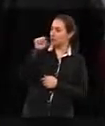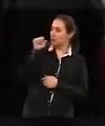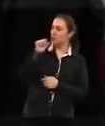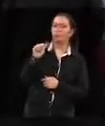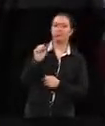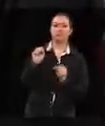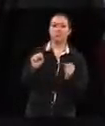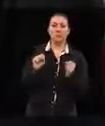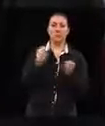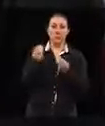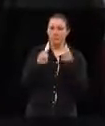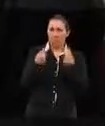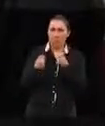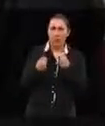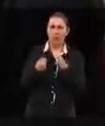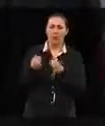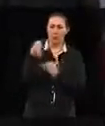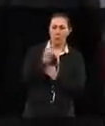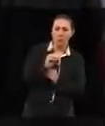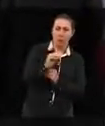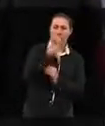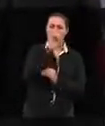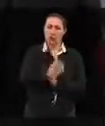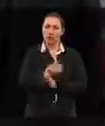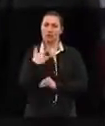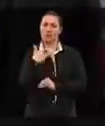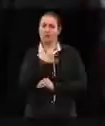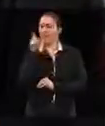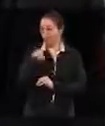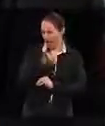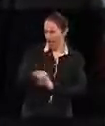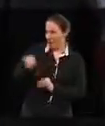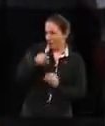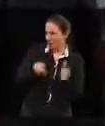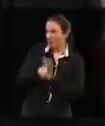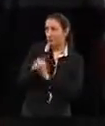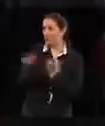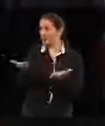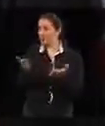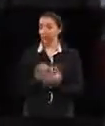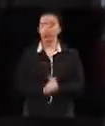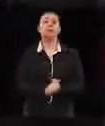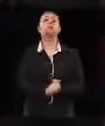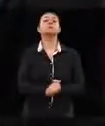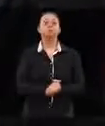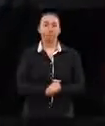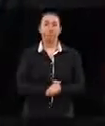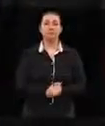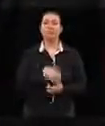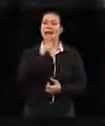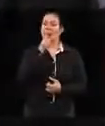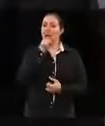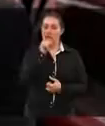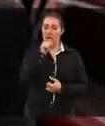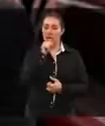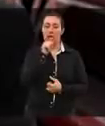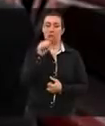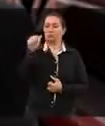líquido. Onde que ele entra na dieta saudável, é importante, por quê? Certo, os líquidos